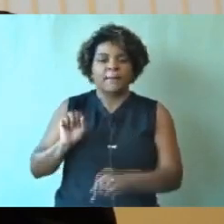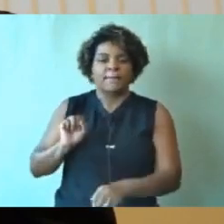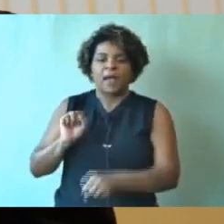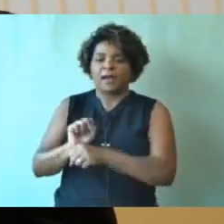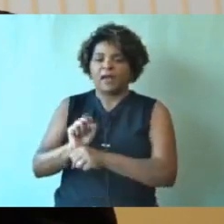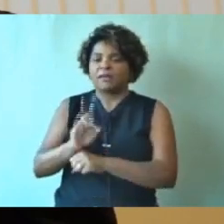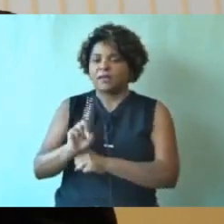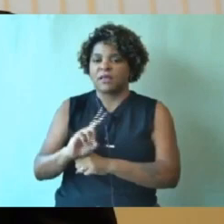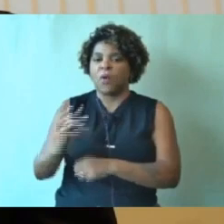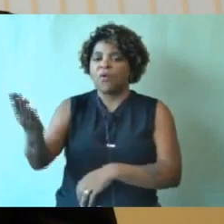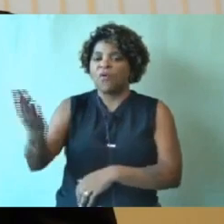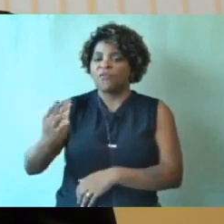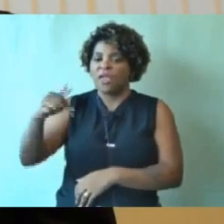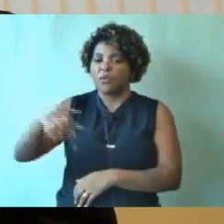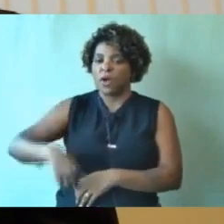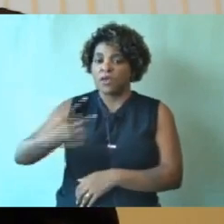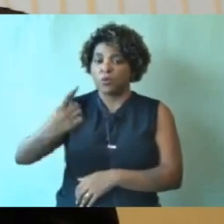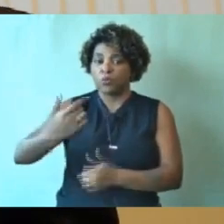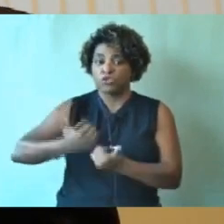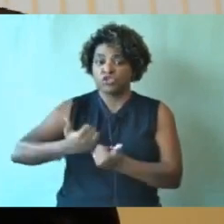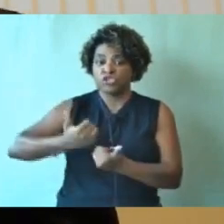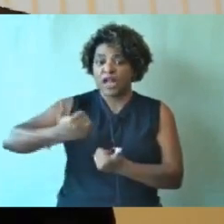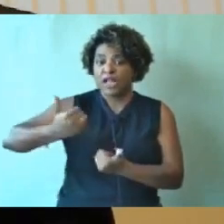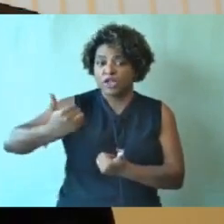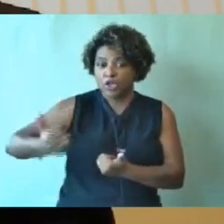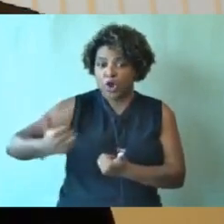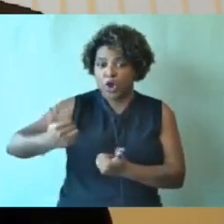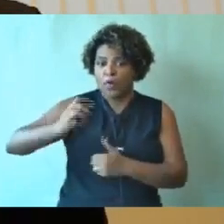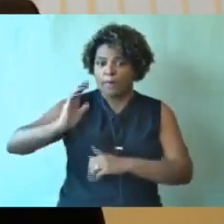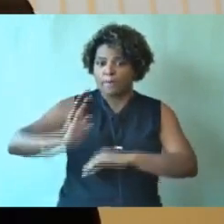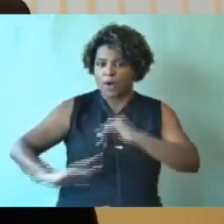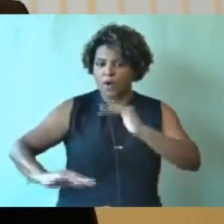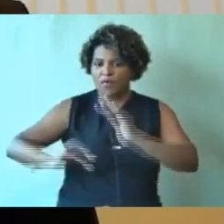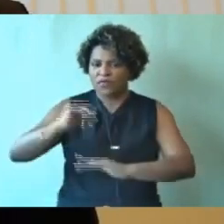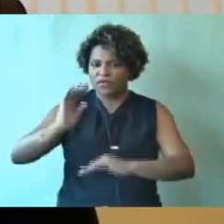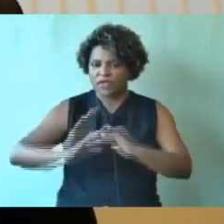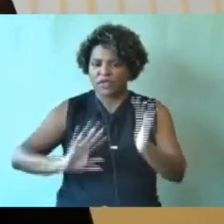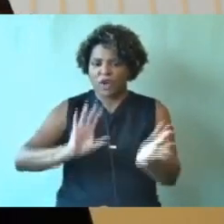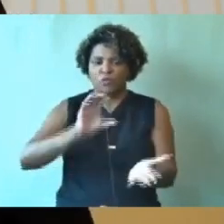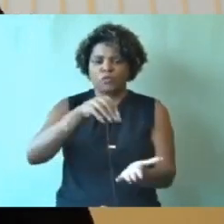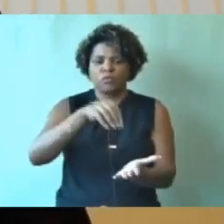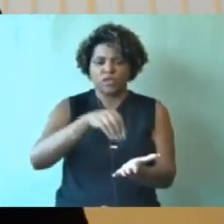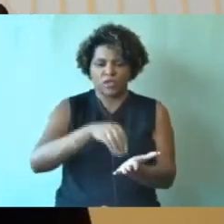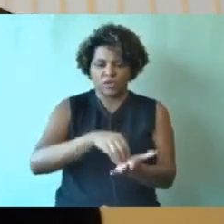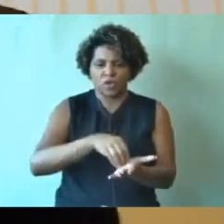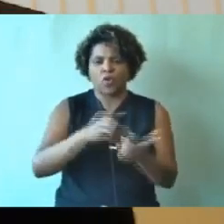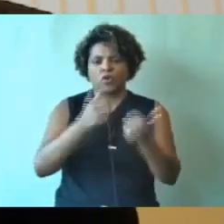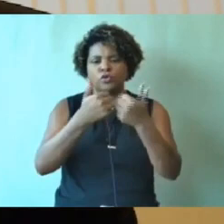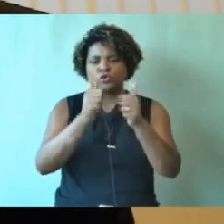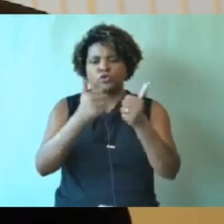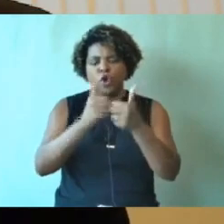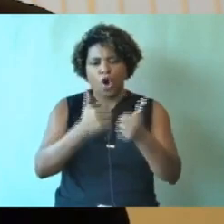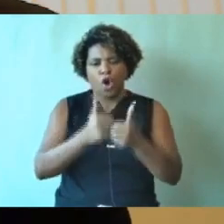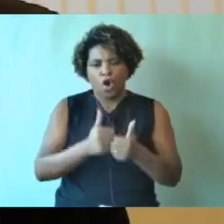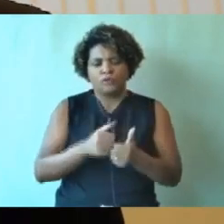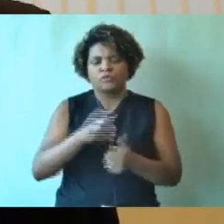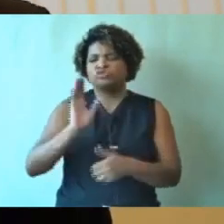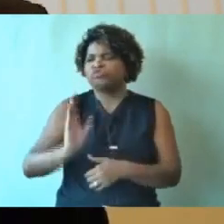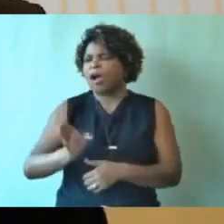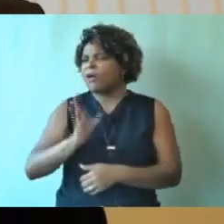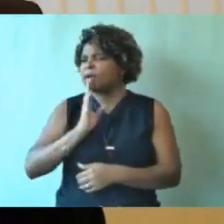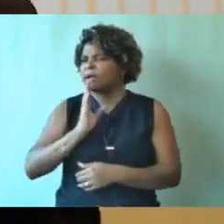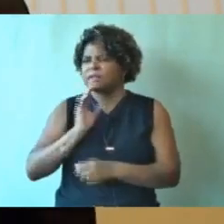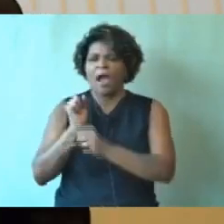tradicional no setor de transporte público de passageiros, que nós já conhecíamos de muitos anos, do transporte municipal de Contagem,